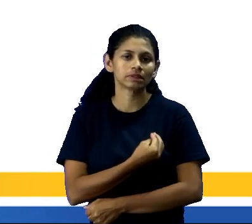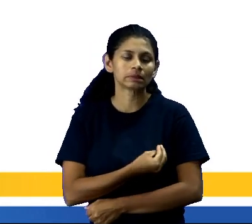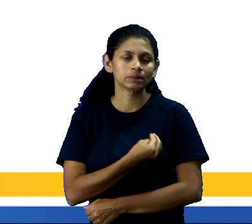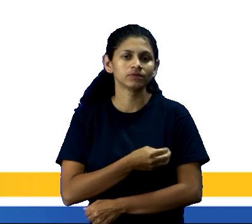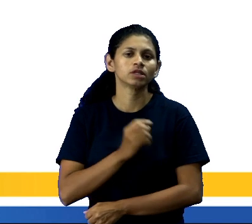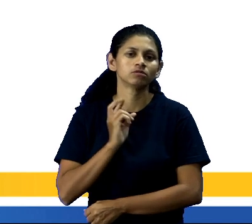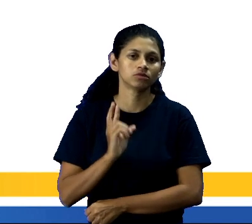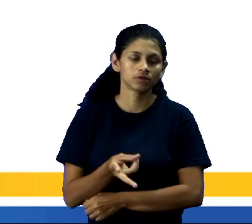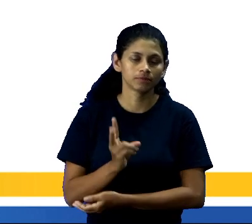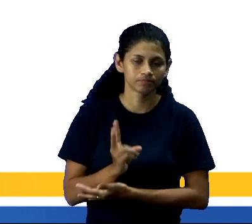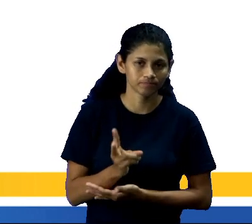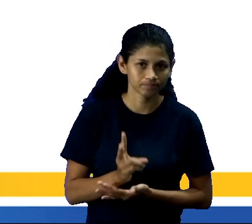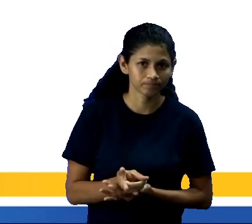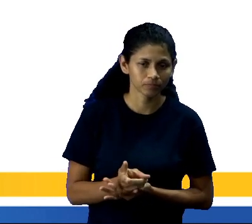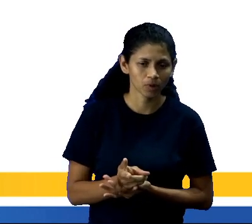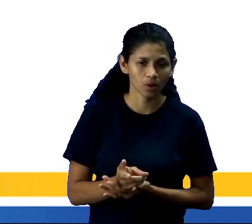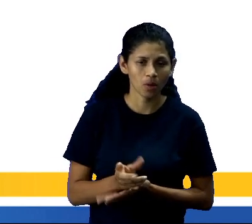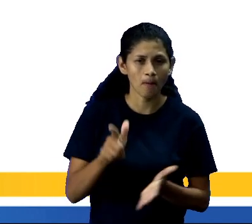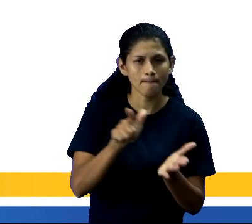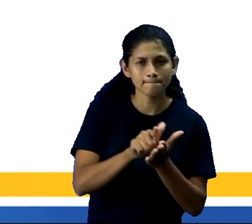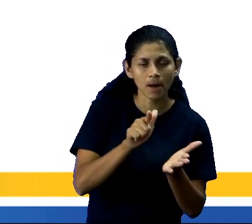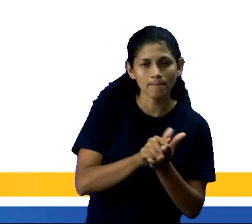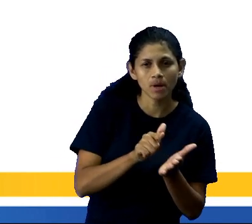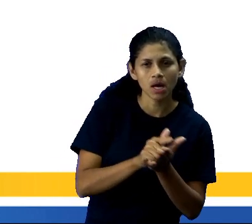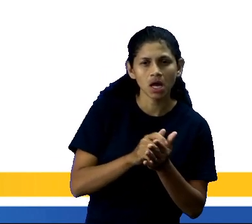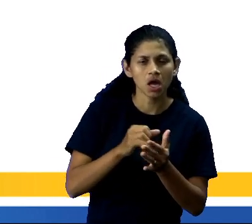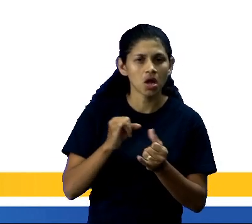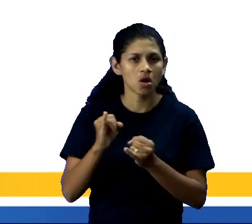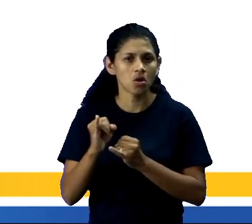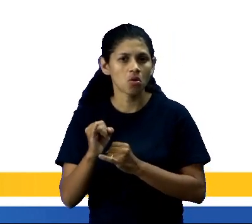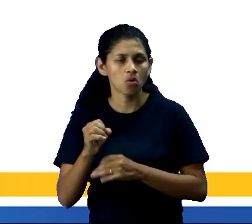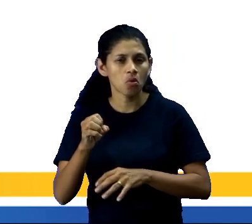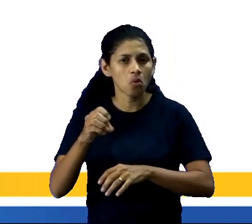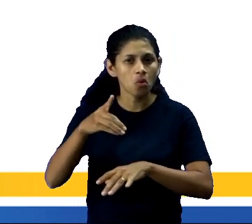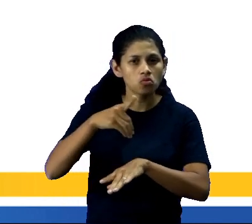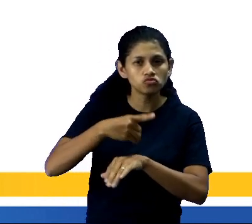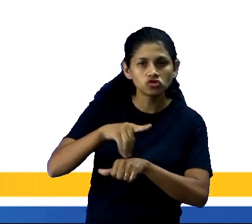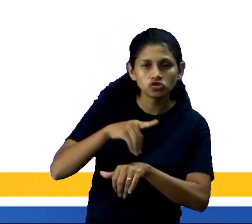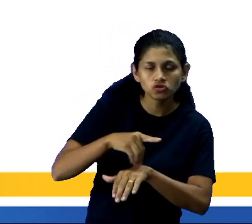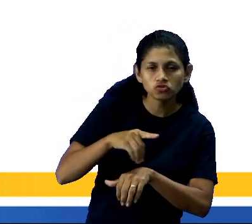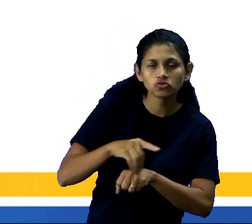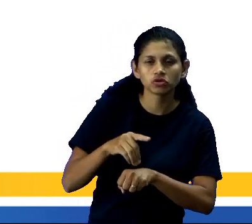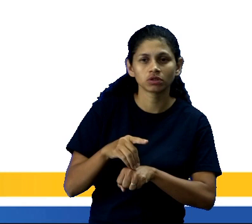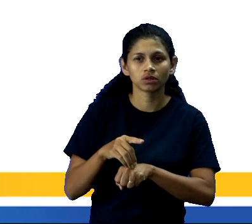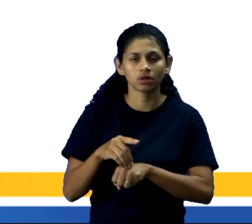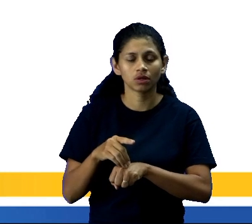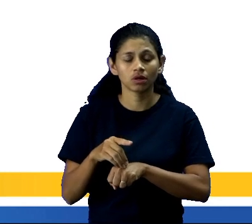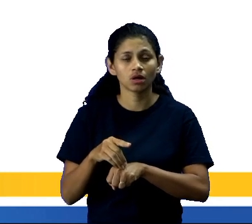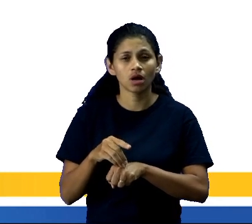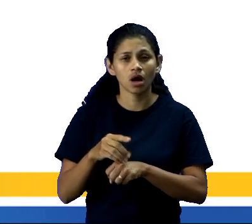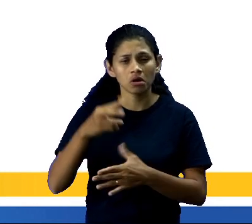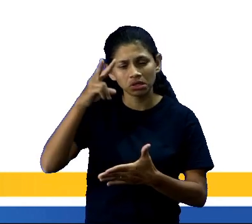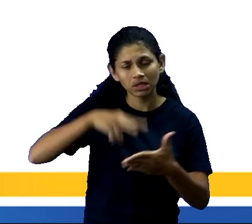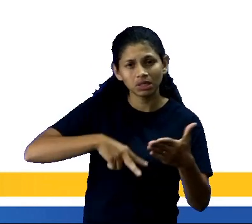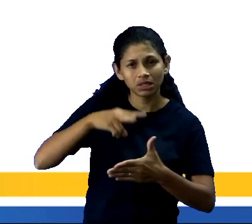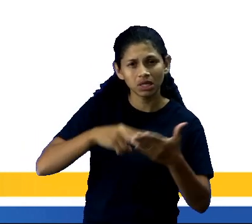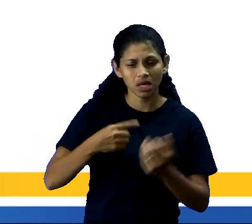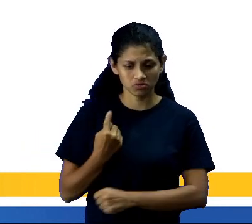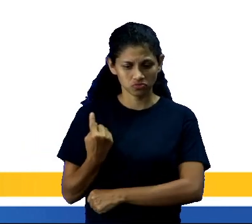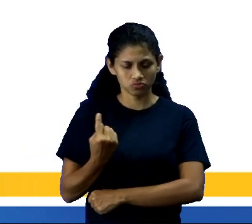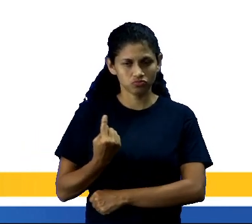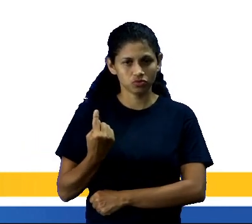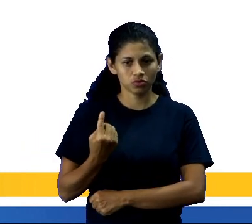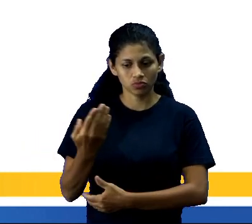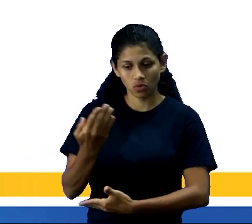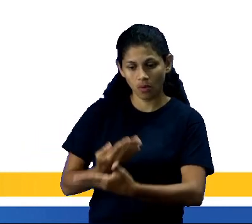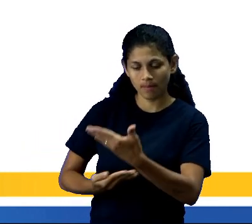tê-los por perto. Em papel ou digital, obras clássicas ou best-sellers. Se o ato de ler é solitário,